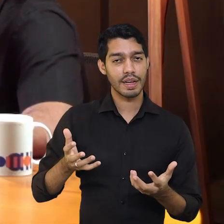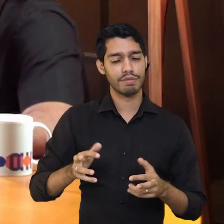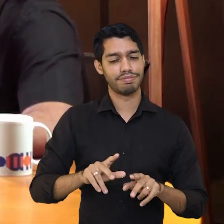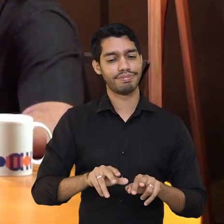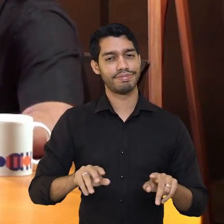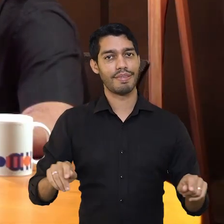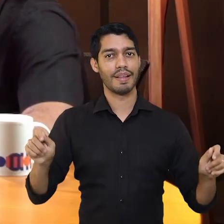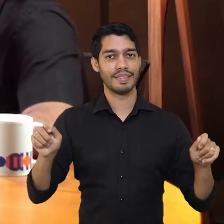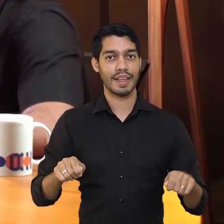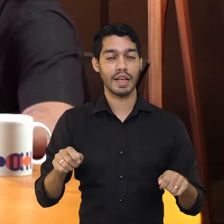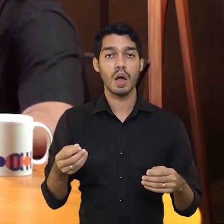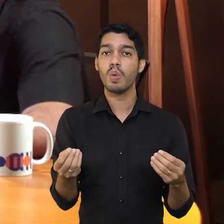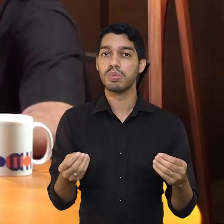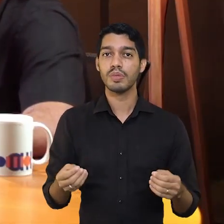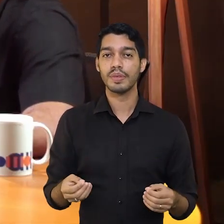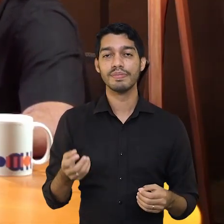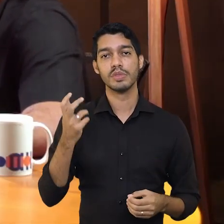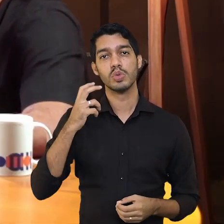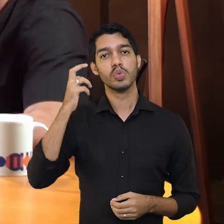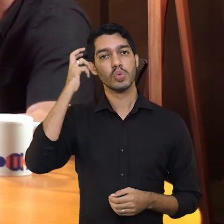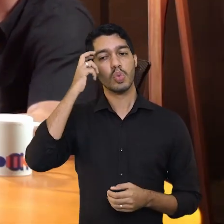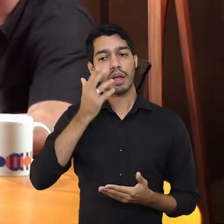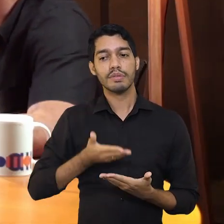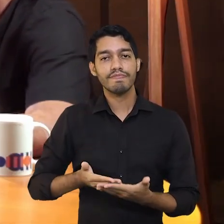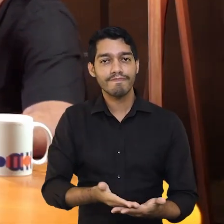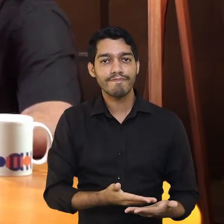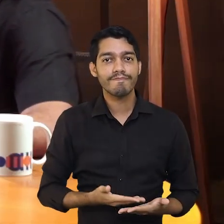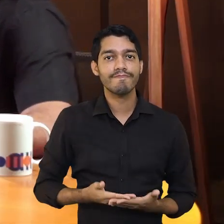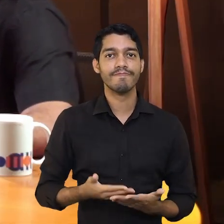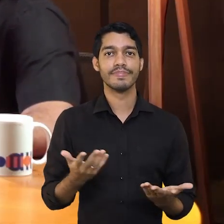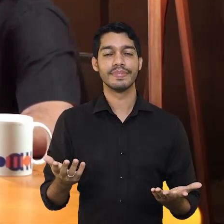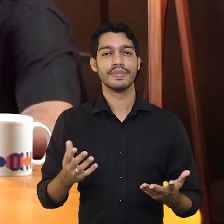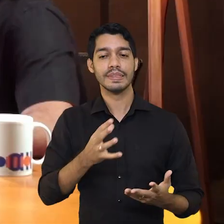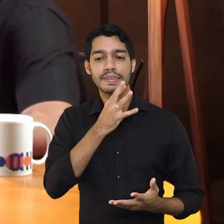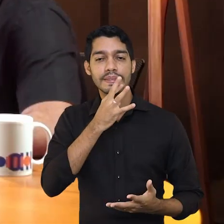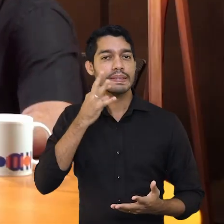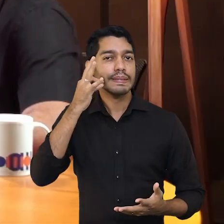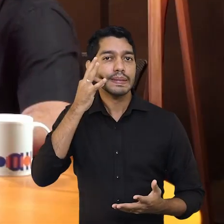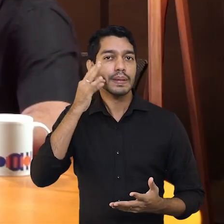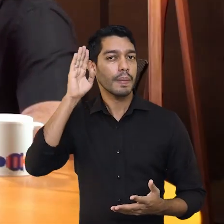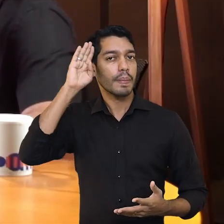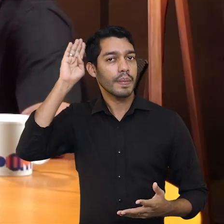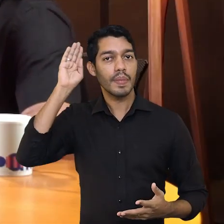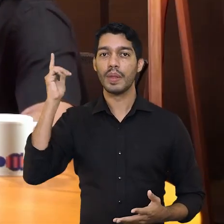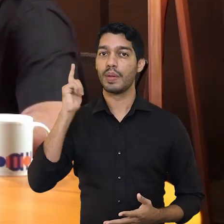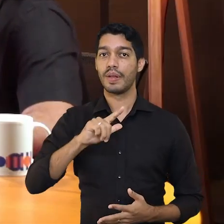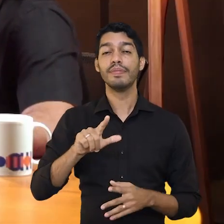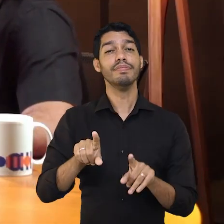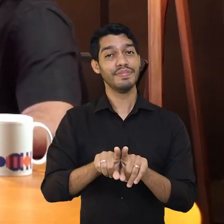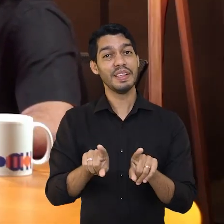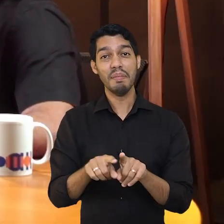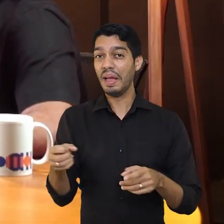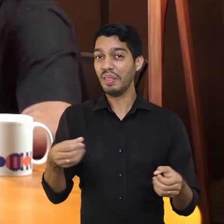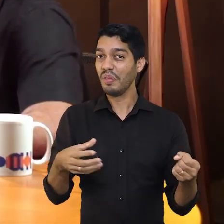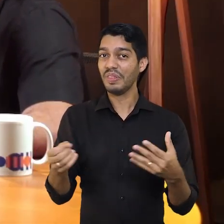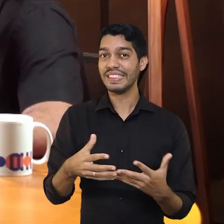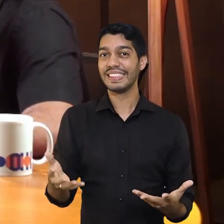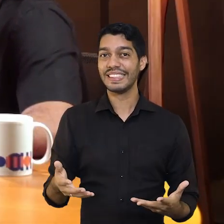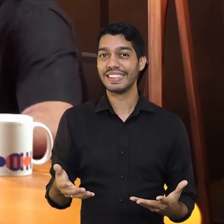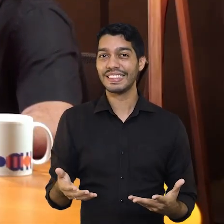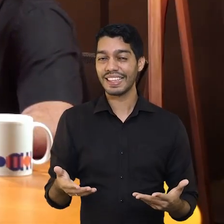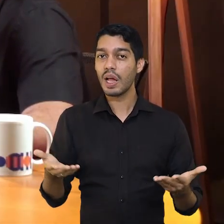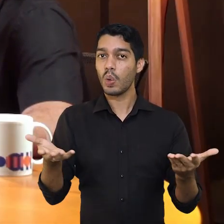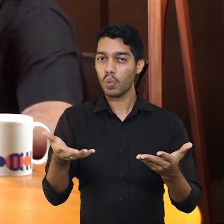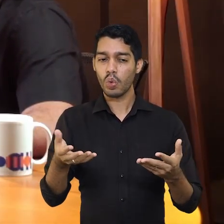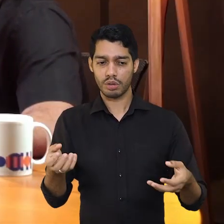transformação aconteça, muitas coisas são possíveis. E a gente faz isso através de cultura de estudo, através de sonho grande, através de excelência acadêmica